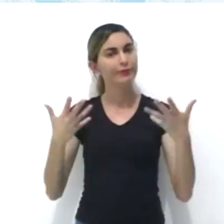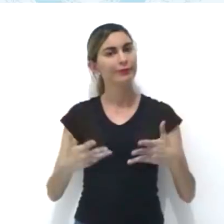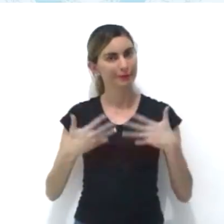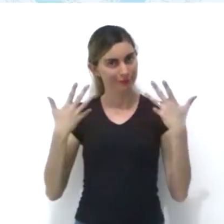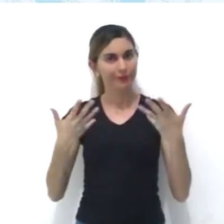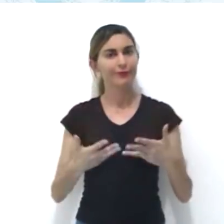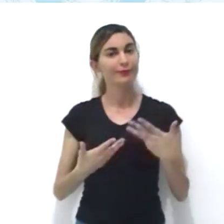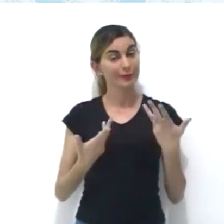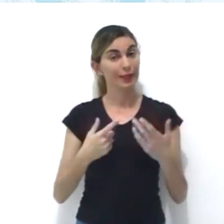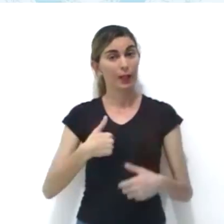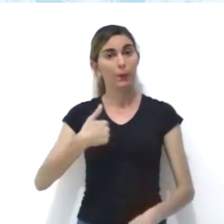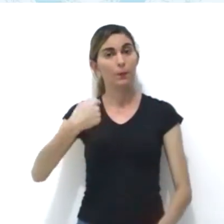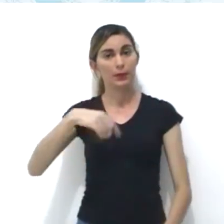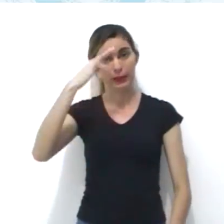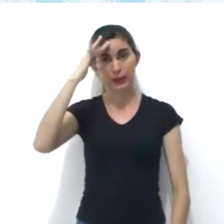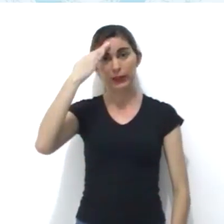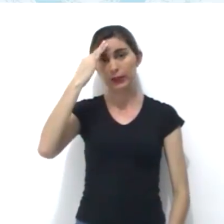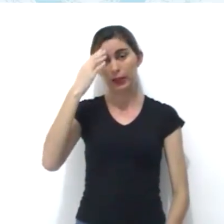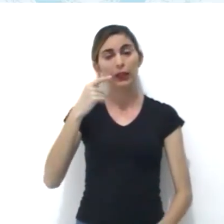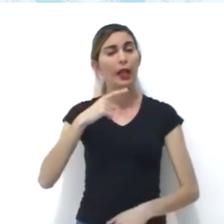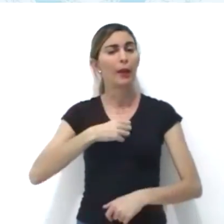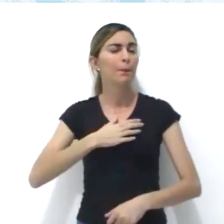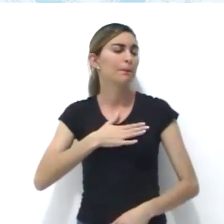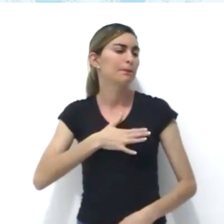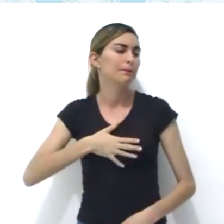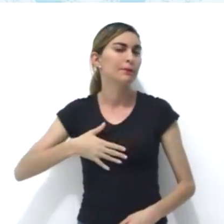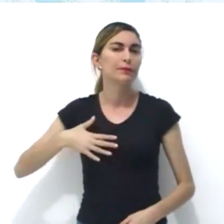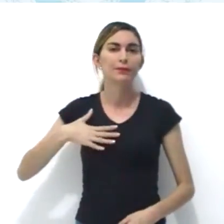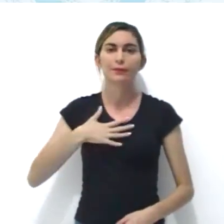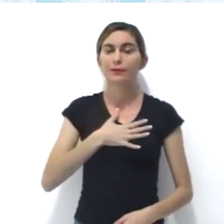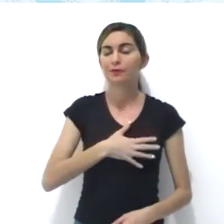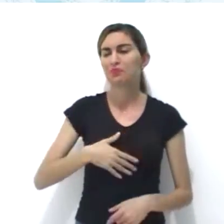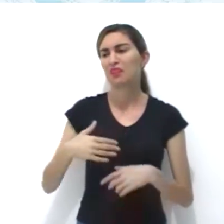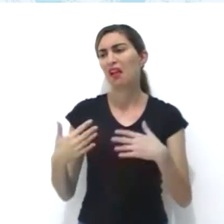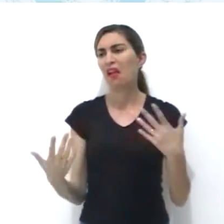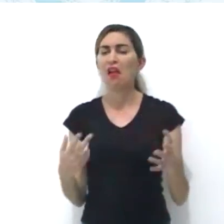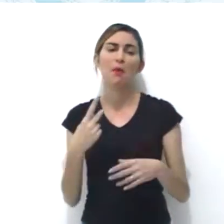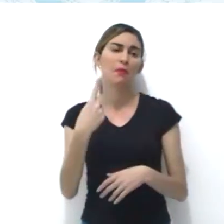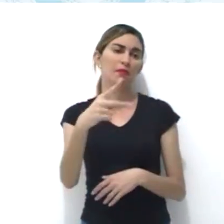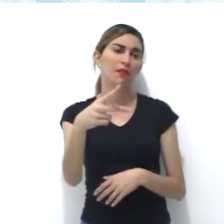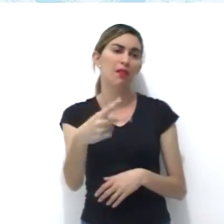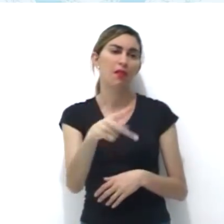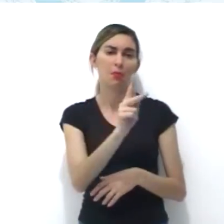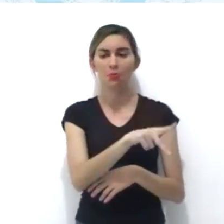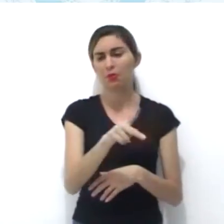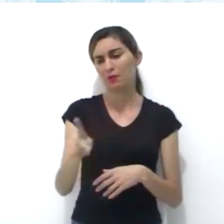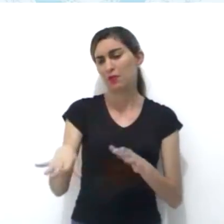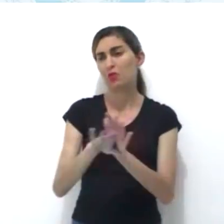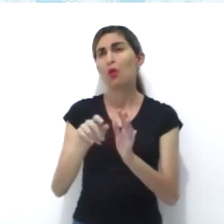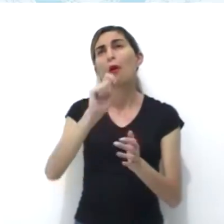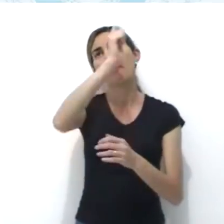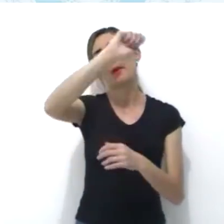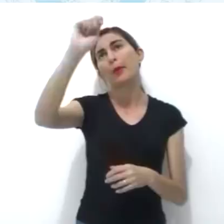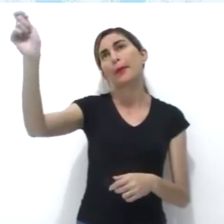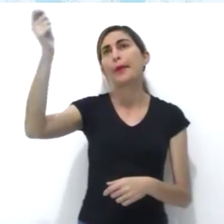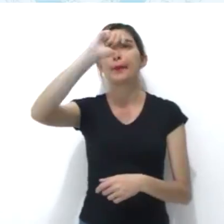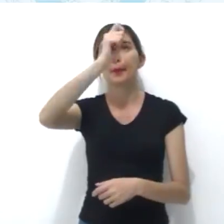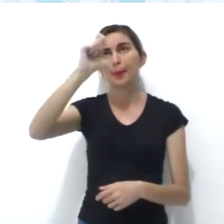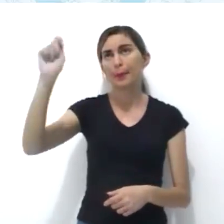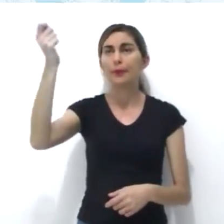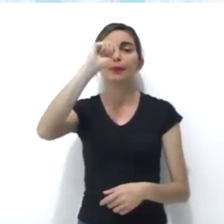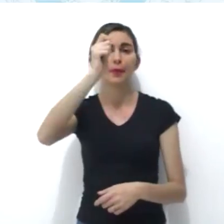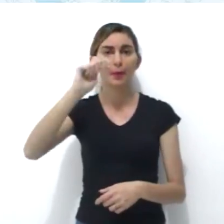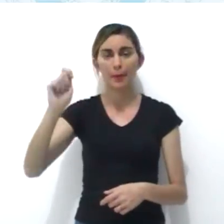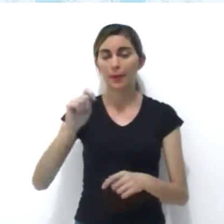é divertido. E a gente tem que entender que isso é prazeroso. Ah, mas está lá a professora, chegou no quadro, começou